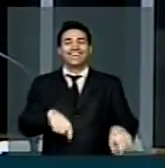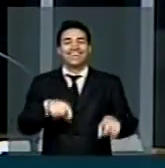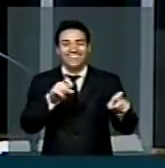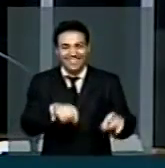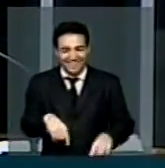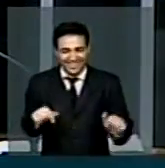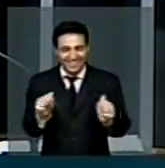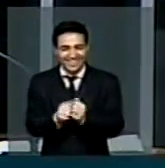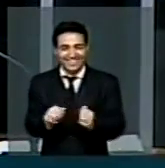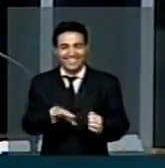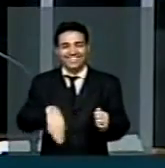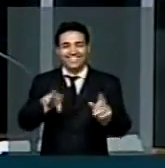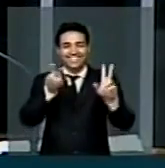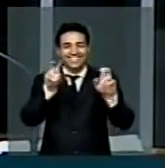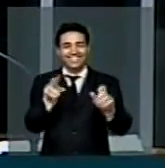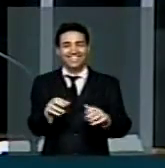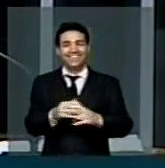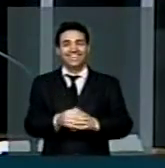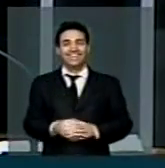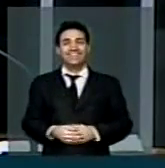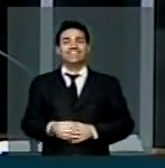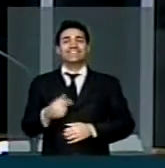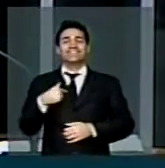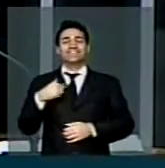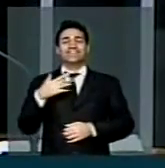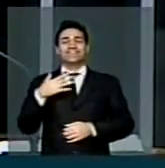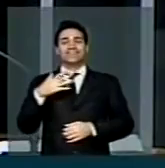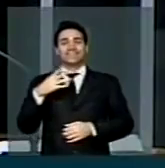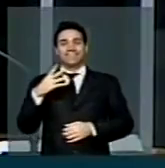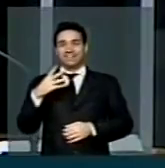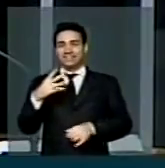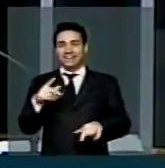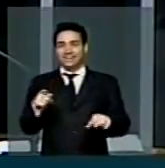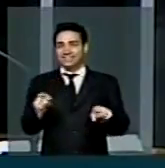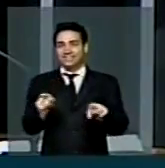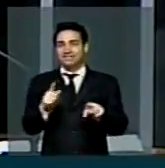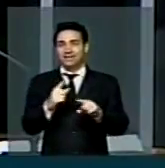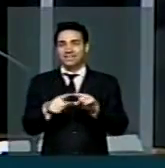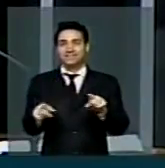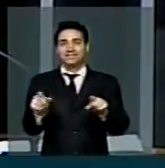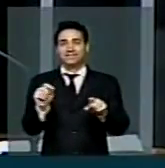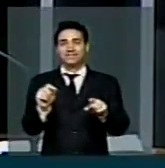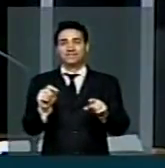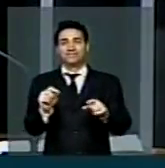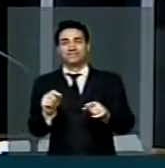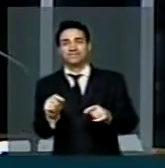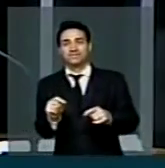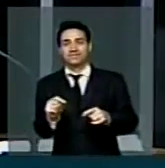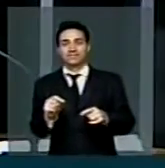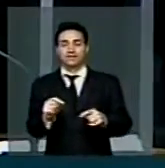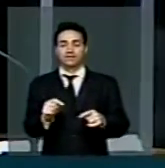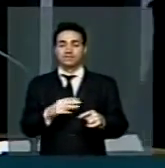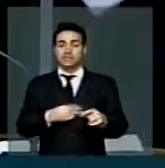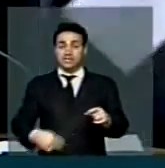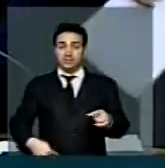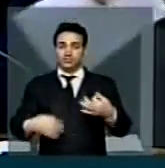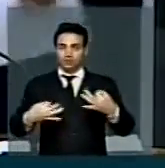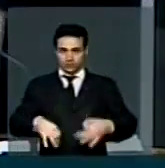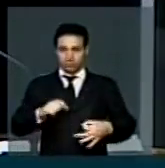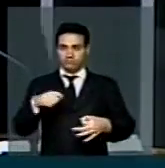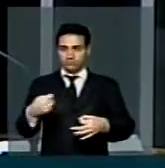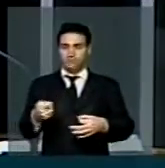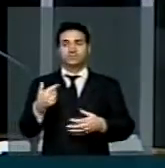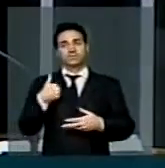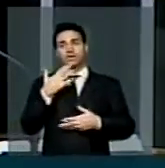região. E gostaria de registrar, senhor presidente, que é manifestar o meu integral apoio